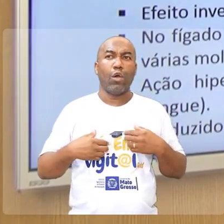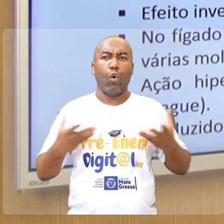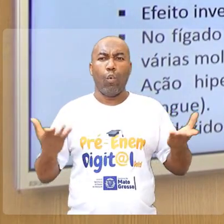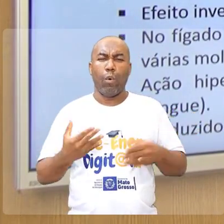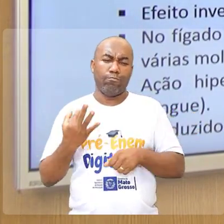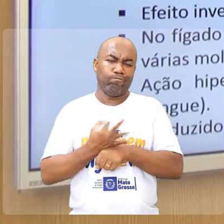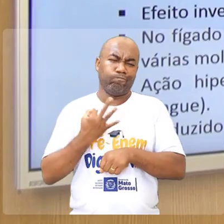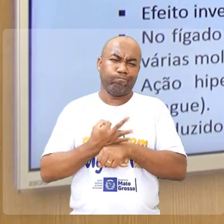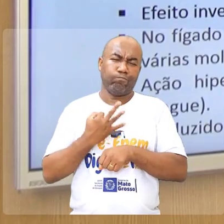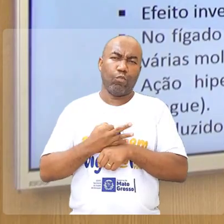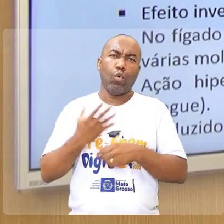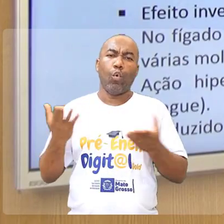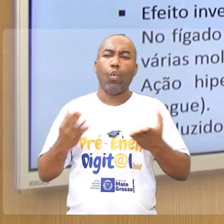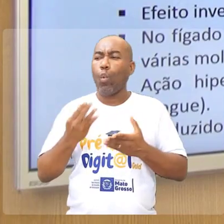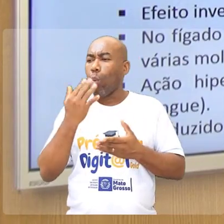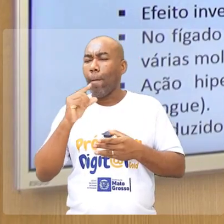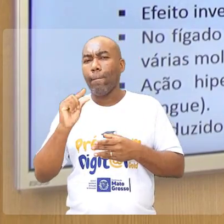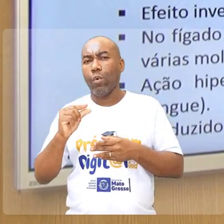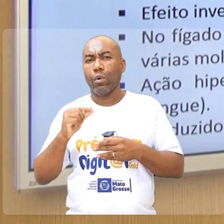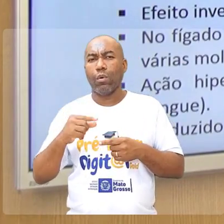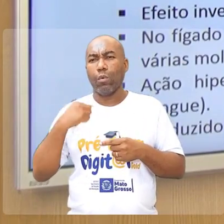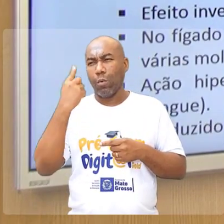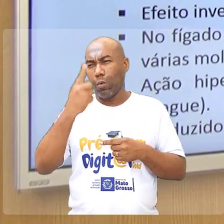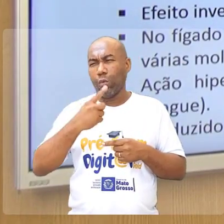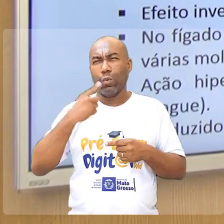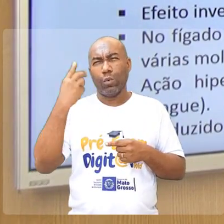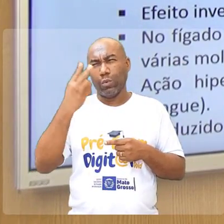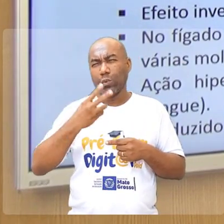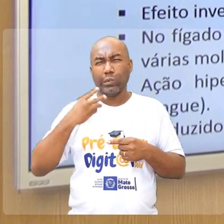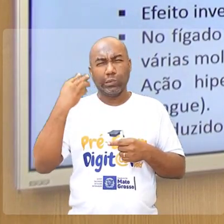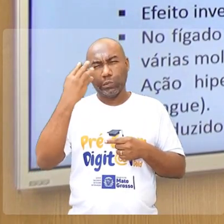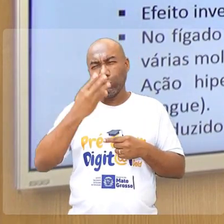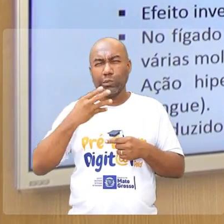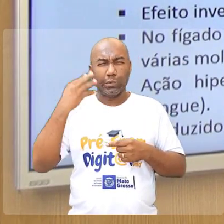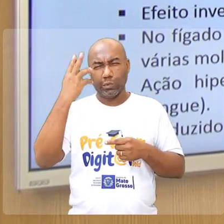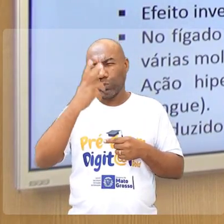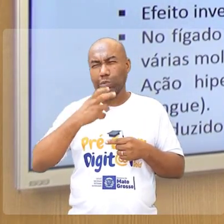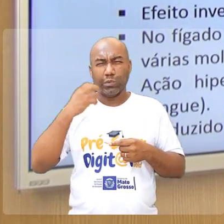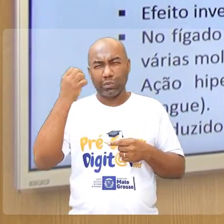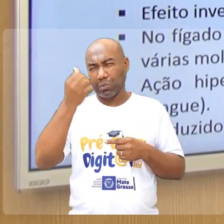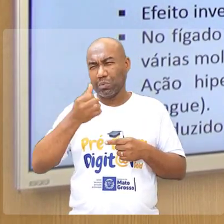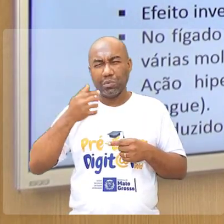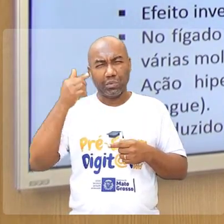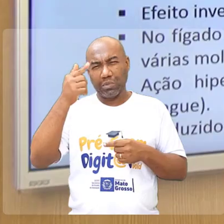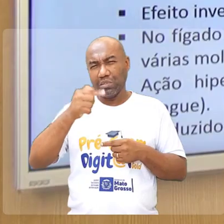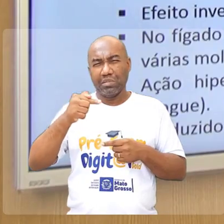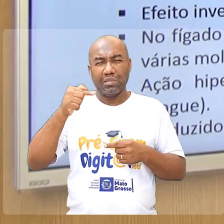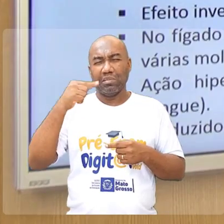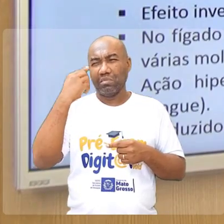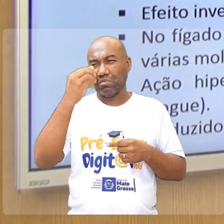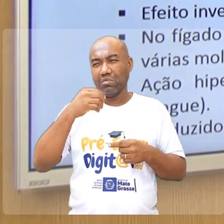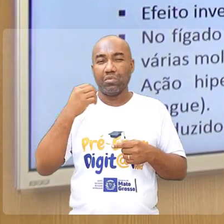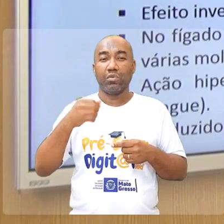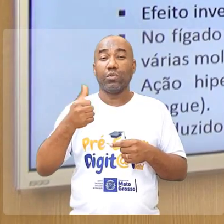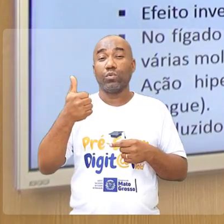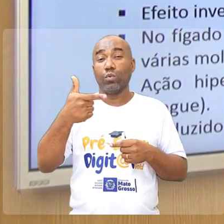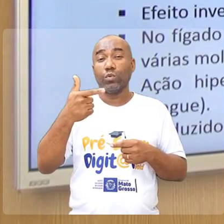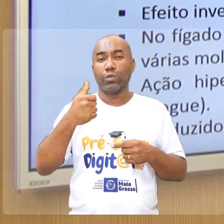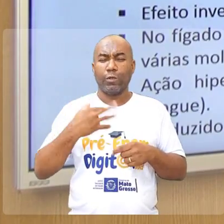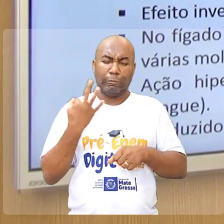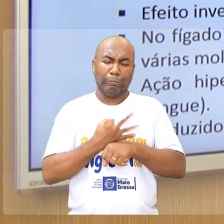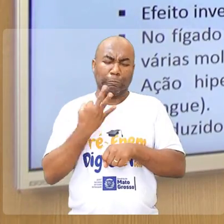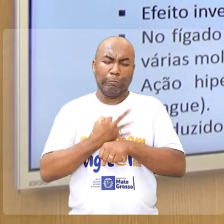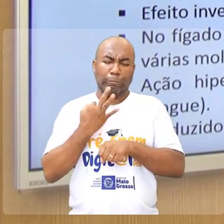segurar. Hoje eu vou comer pouco. Passa 1 hora, 2 horas, 3 horas, 4 horas. Digamos que você tenha ficado aí por 12 horas em